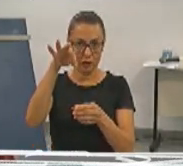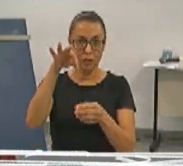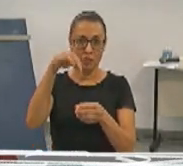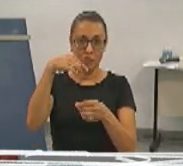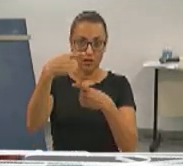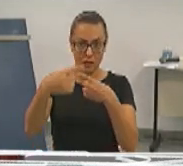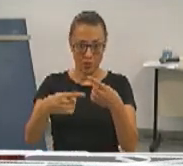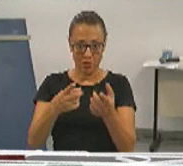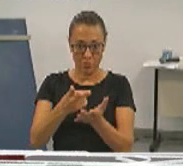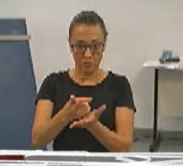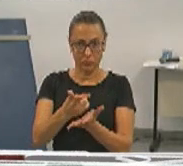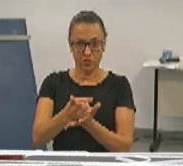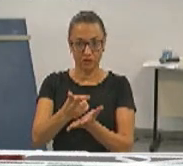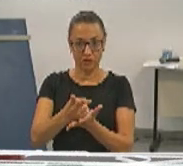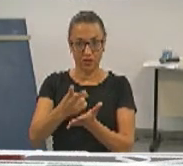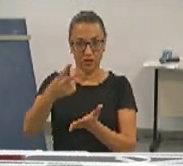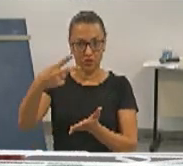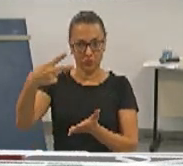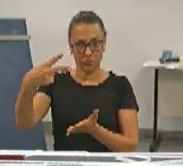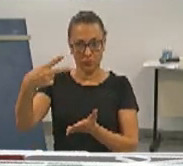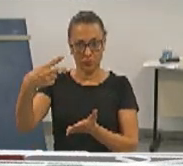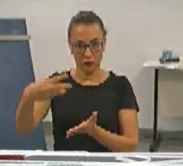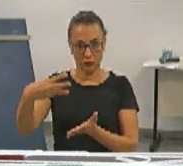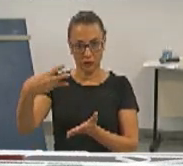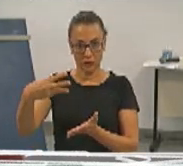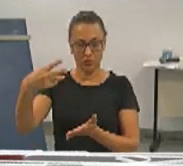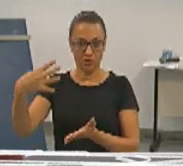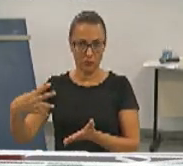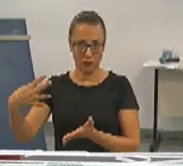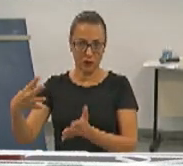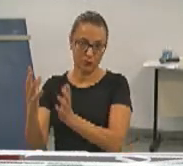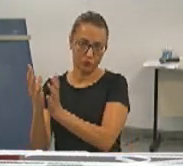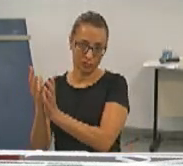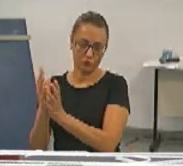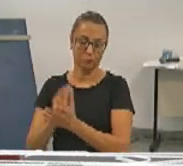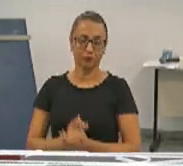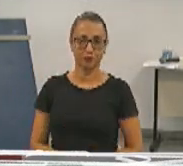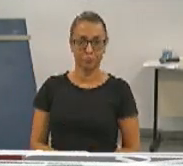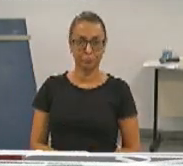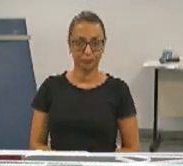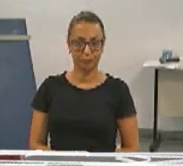manter-se-á entre o terceiro e o quarto blocos.